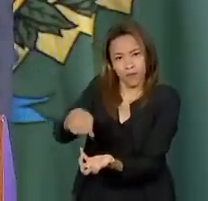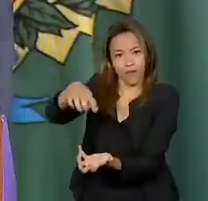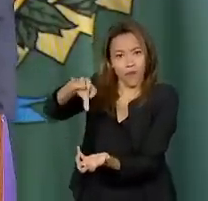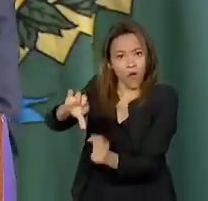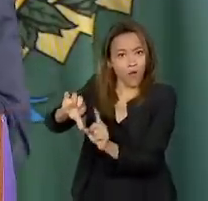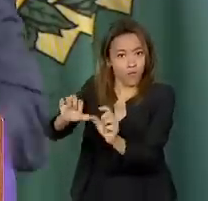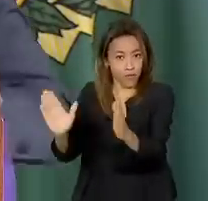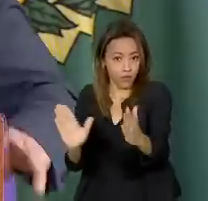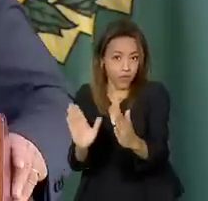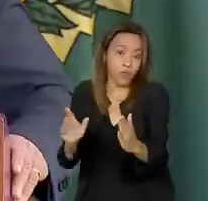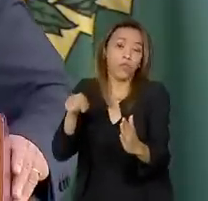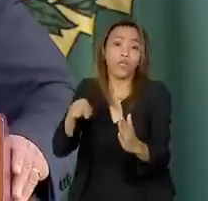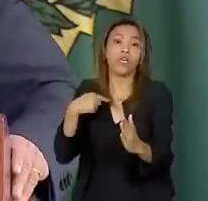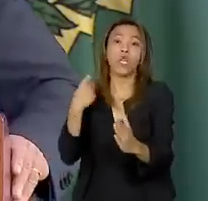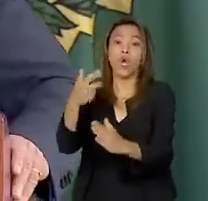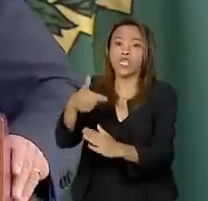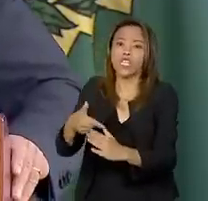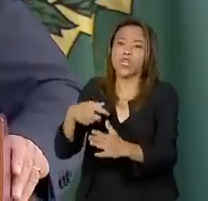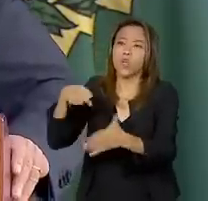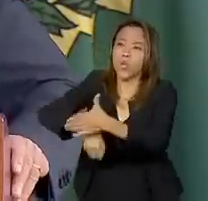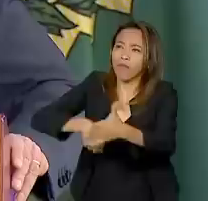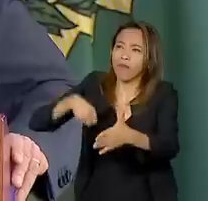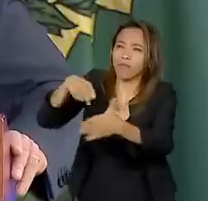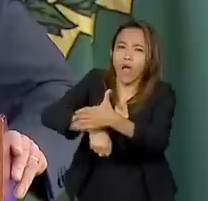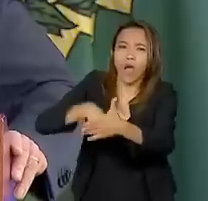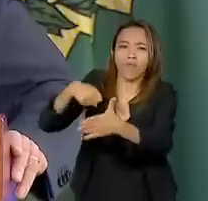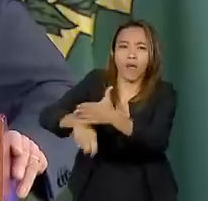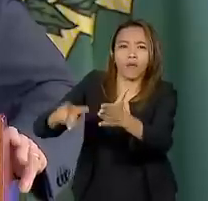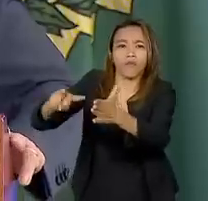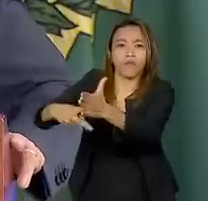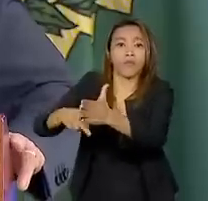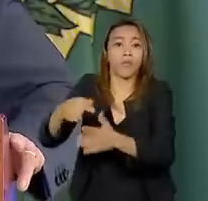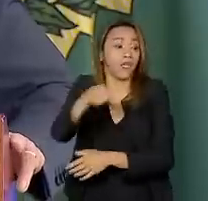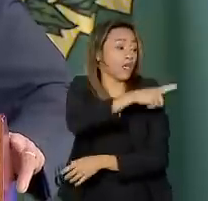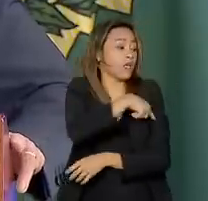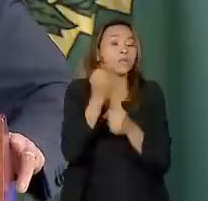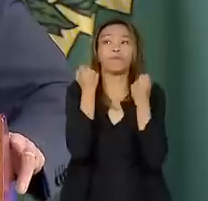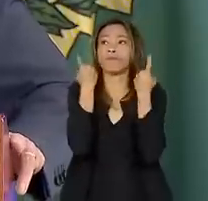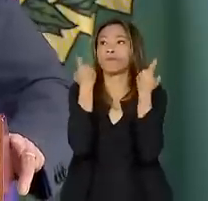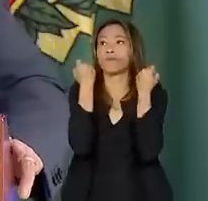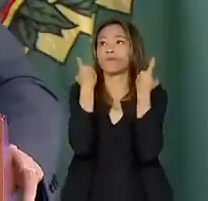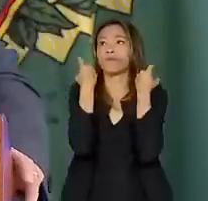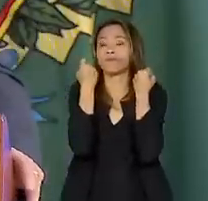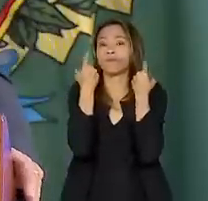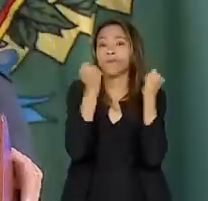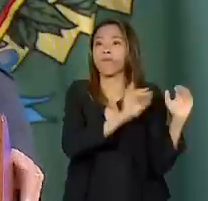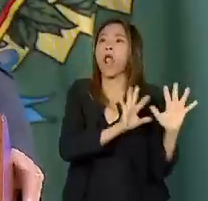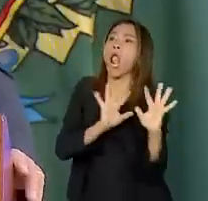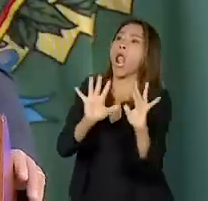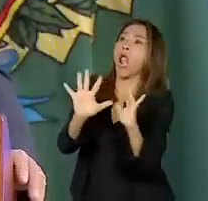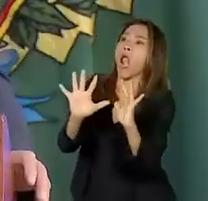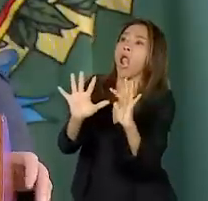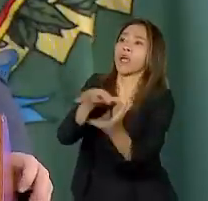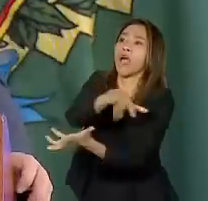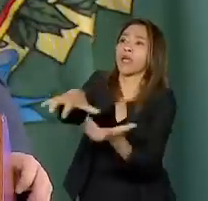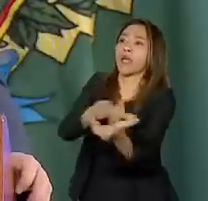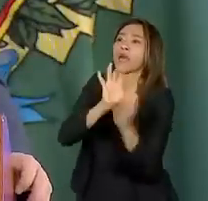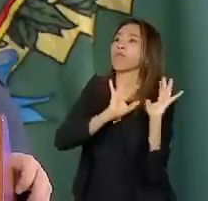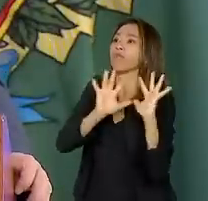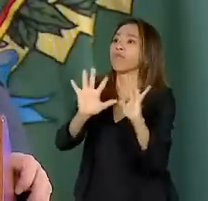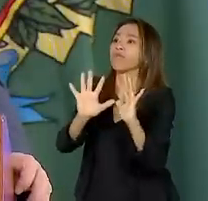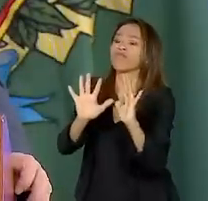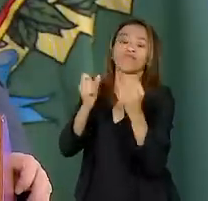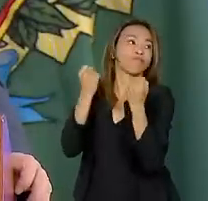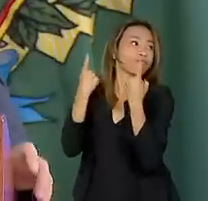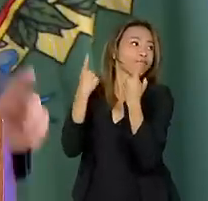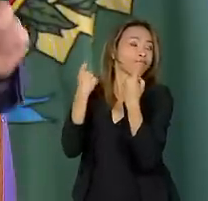que a gente ia na porta de fábrica e os trabalhadores não paravam para ouvir a gente, porque a gente tinha perdido